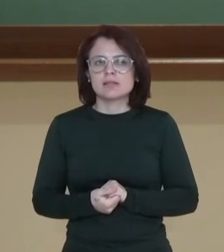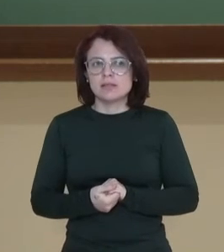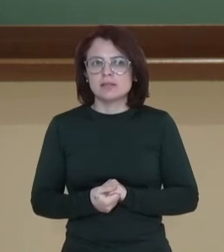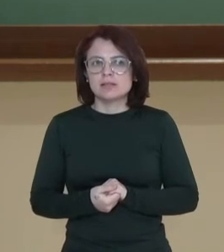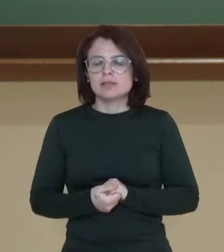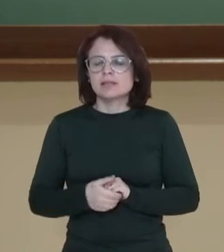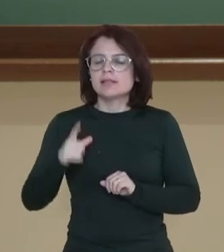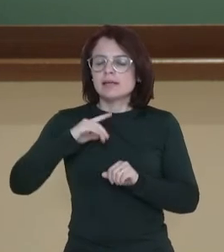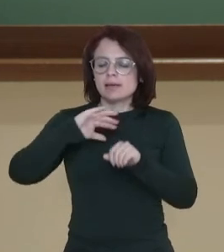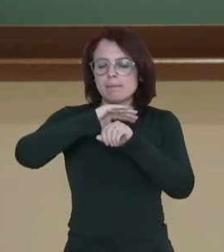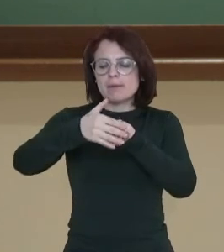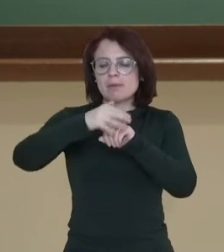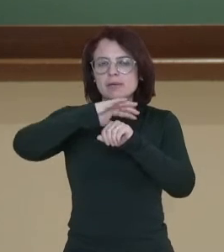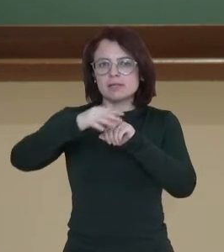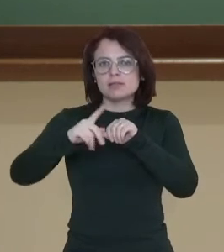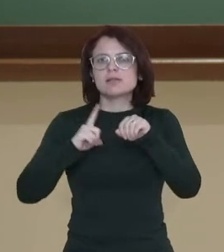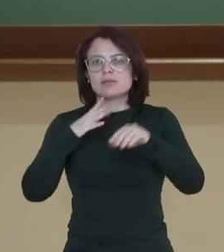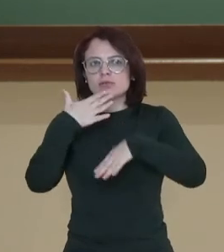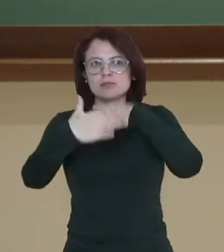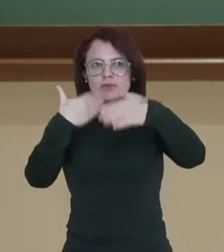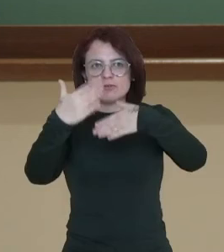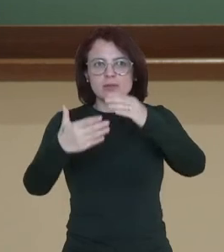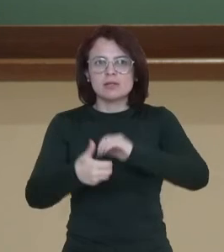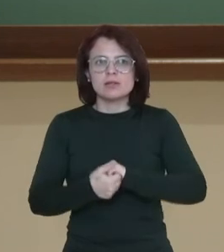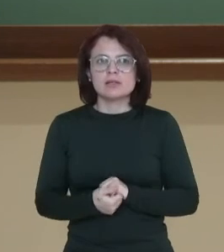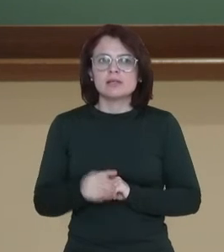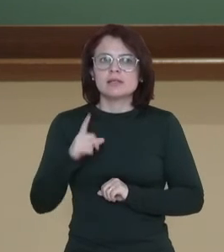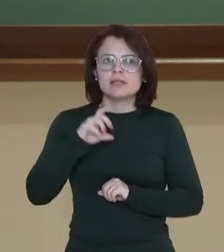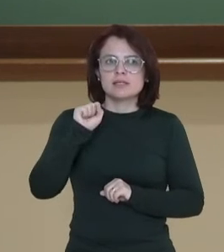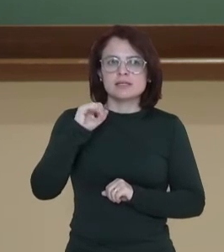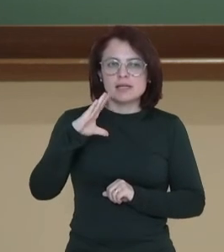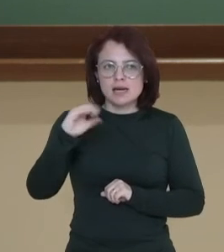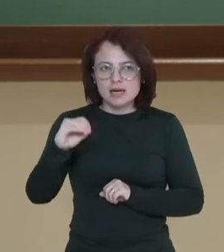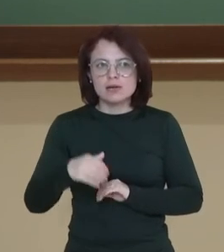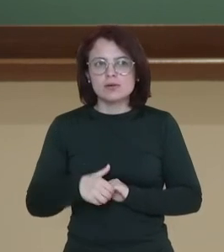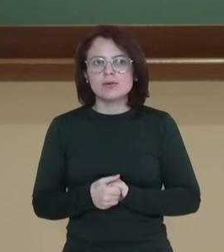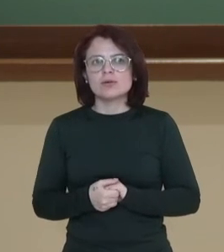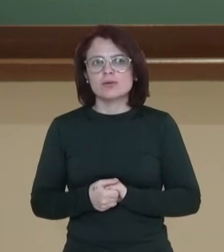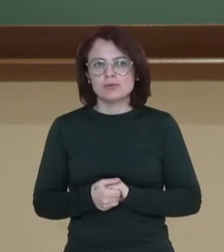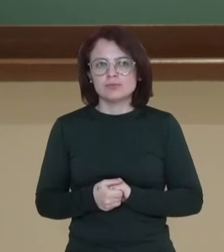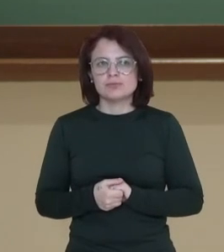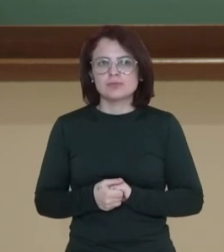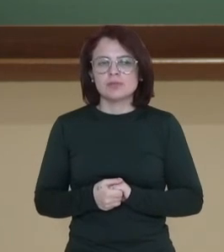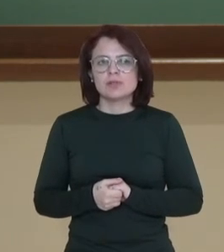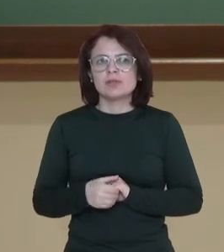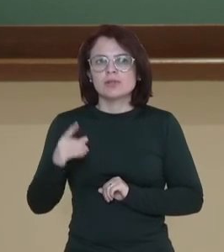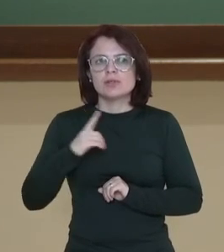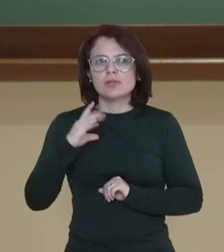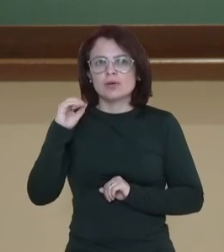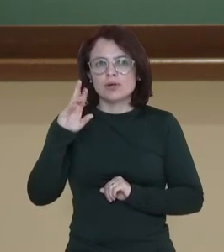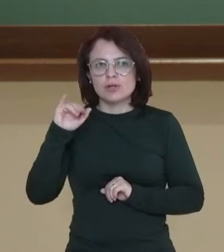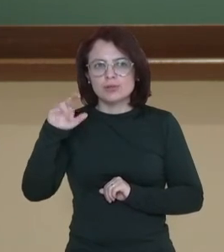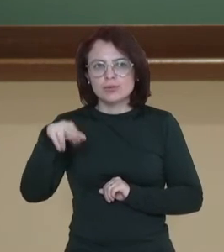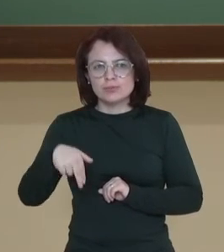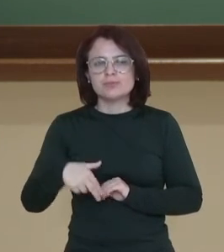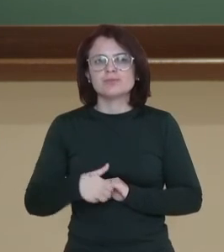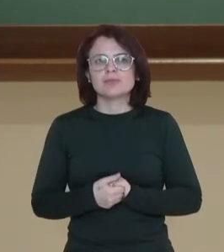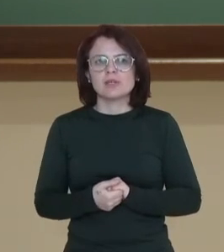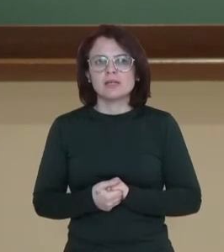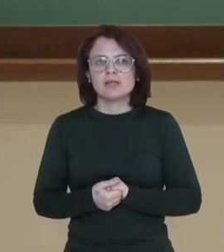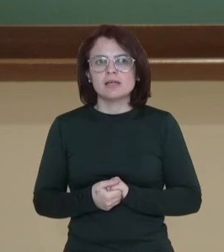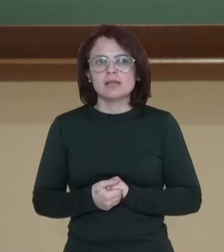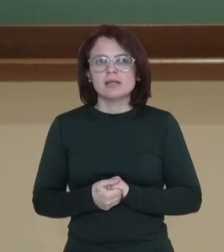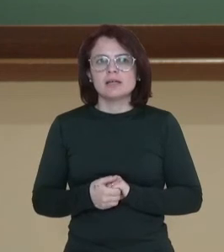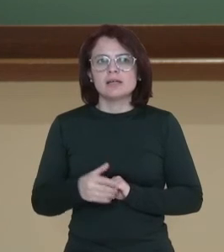que vão ajudar no desenvolvimento do embrião, tá? O saco vitelíneo, esse daqui, fornece a nutrição, o córion aqui ao